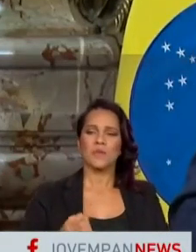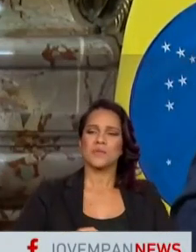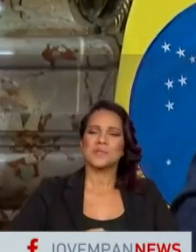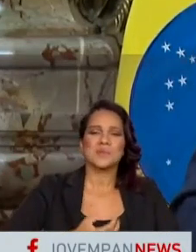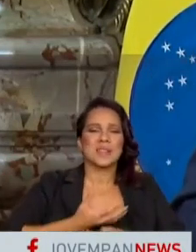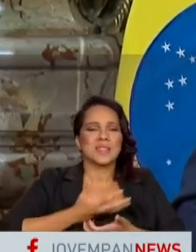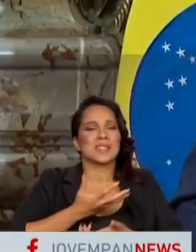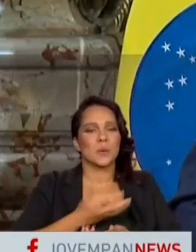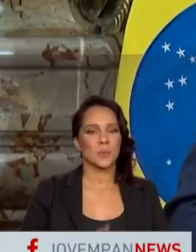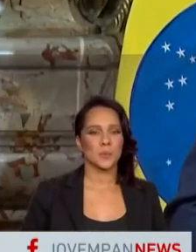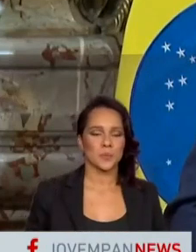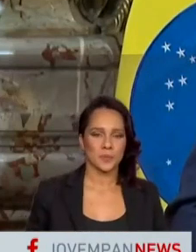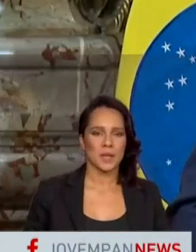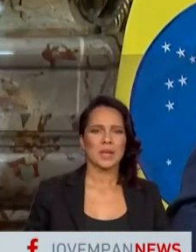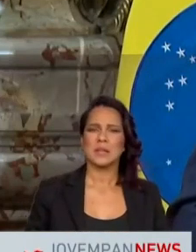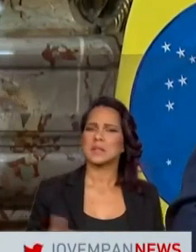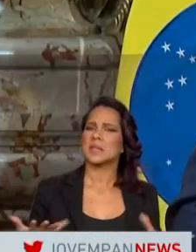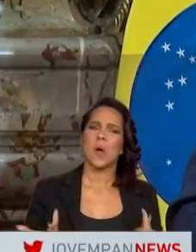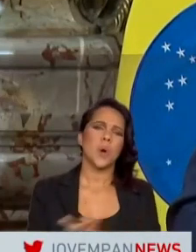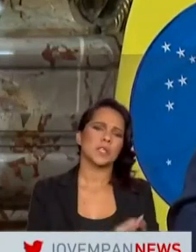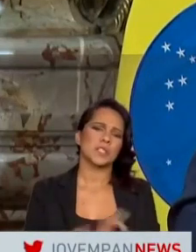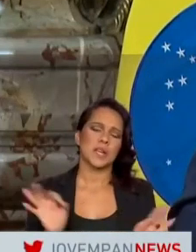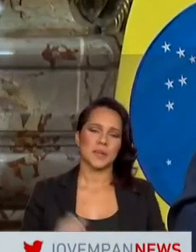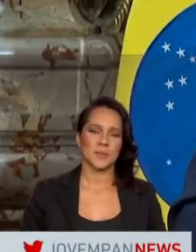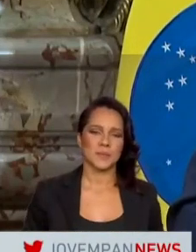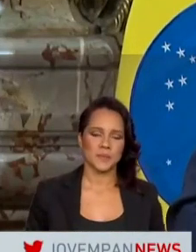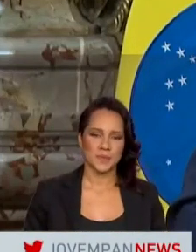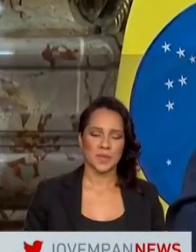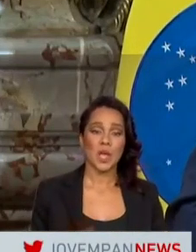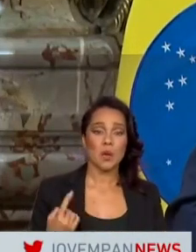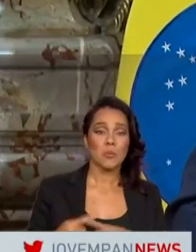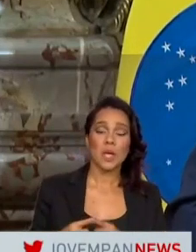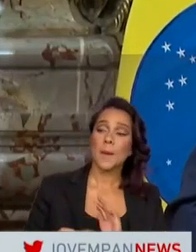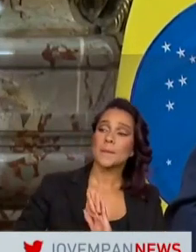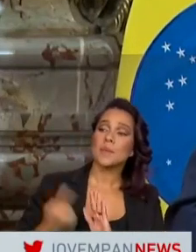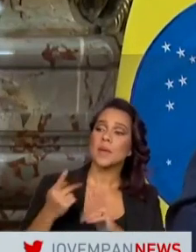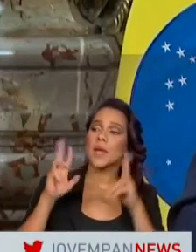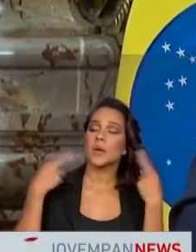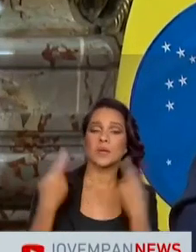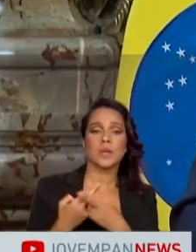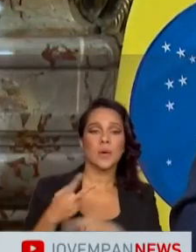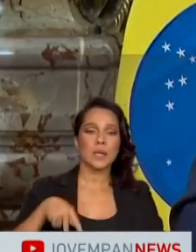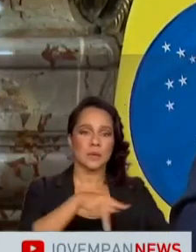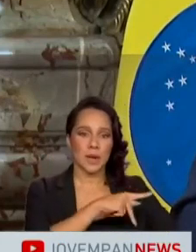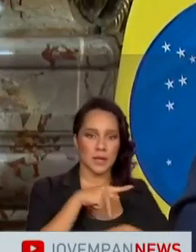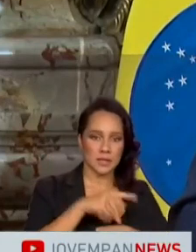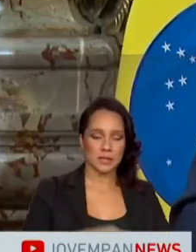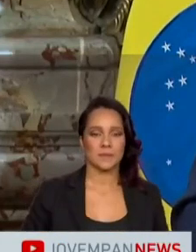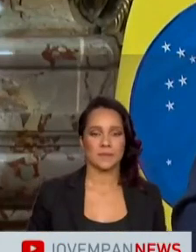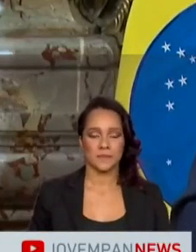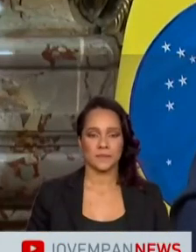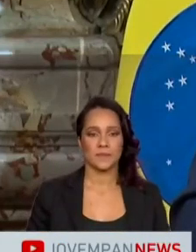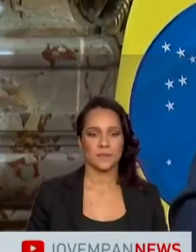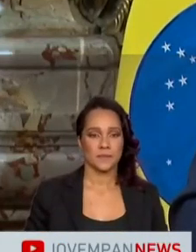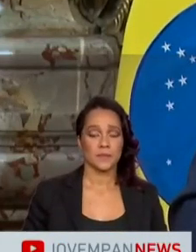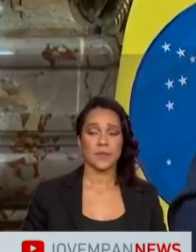inspiração. Creo que la creación extraordinaria. Fue una inspiración extraordinaria. Porque é a primeira reunião entre países. Porque é a primeira